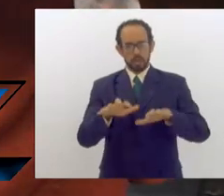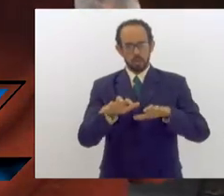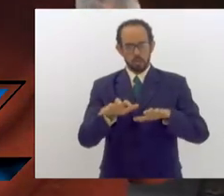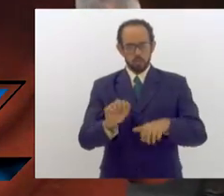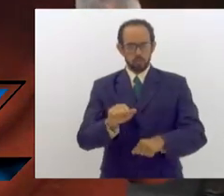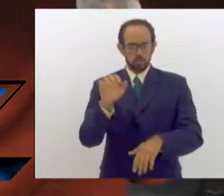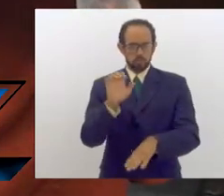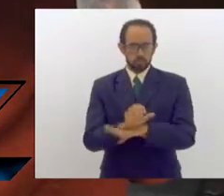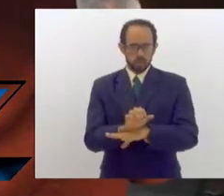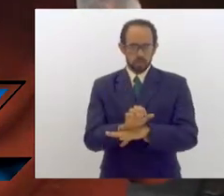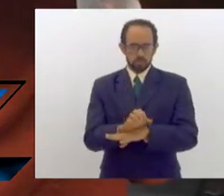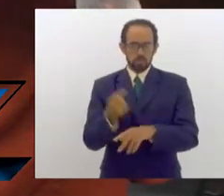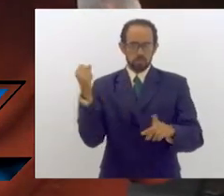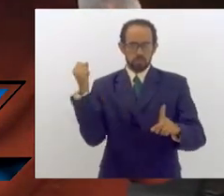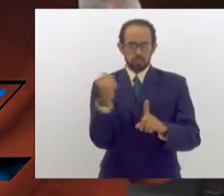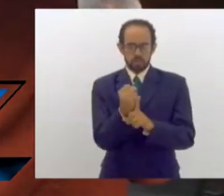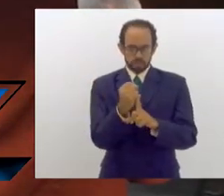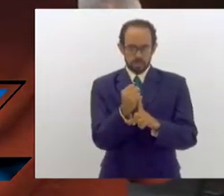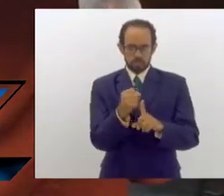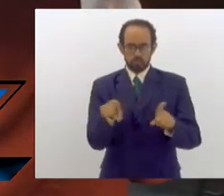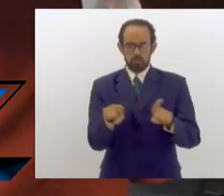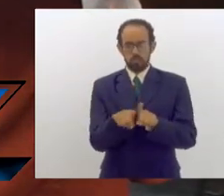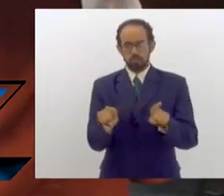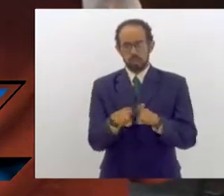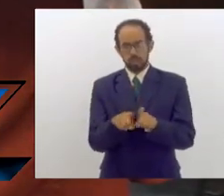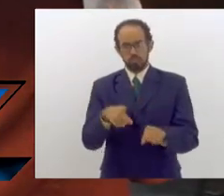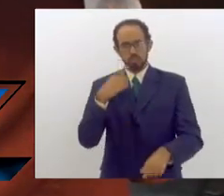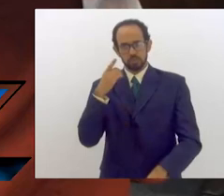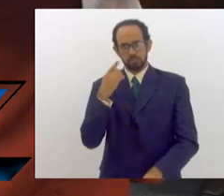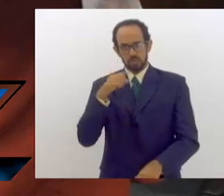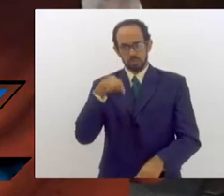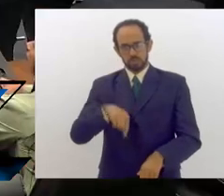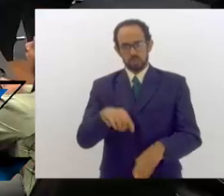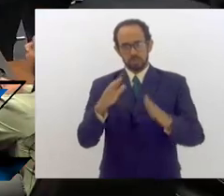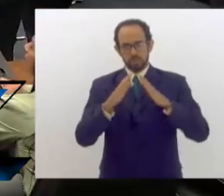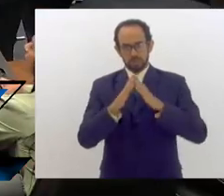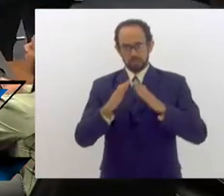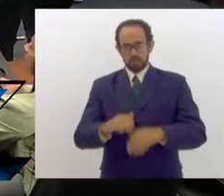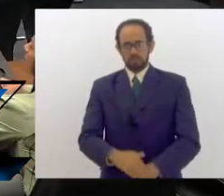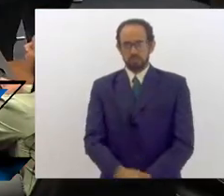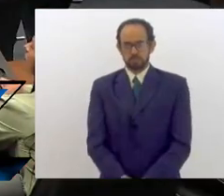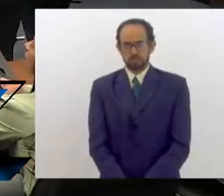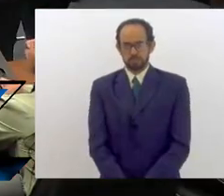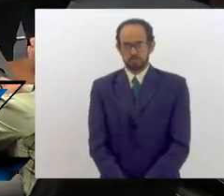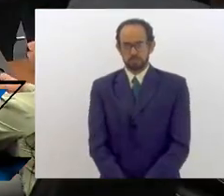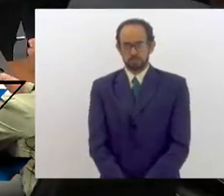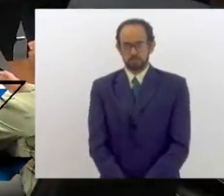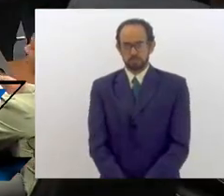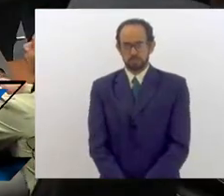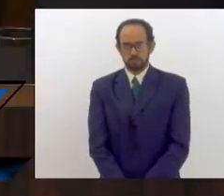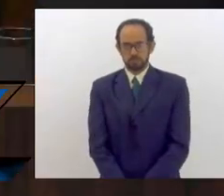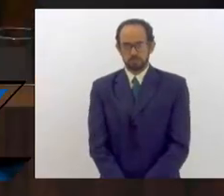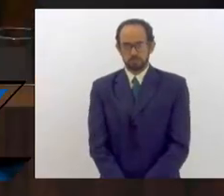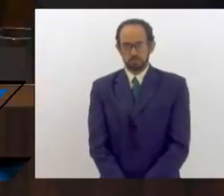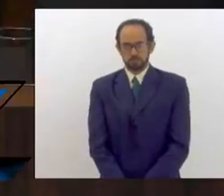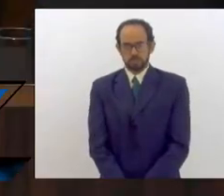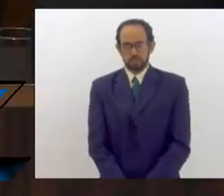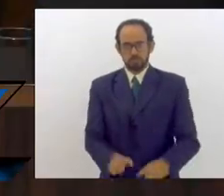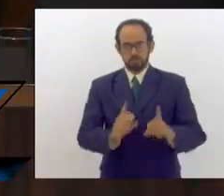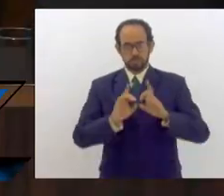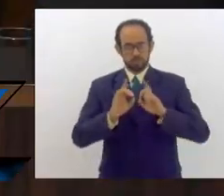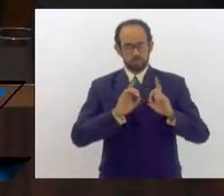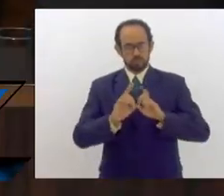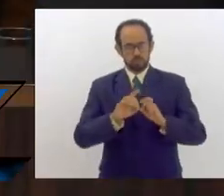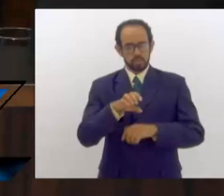Apologia ao assassinato inclusive de Deputados aqui nessa casa para discutir deputada